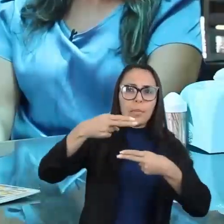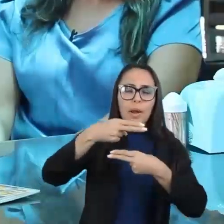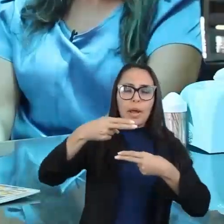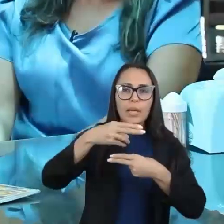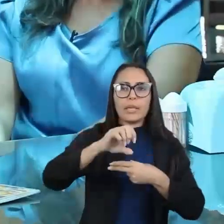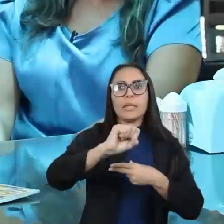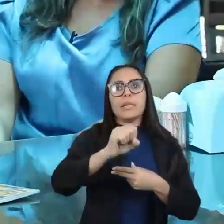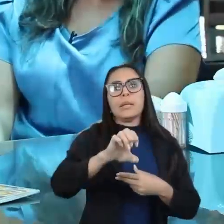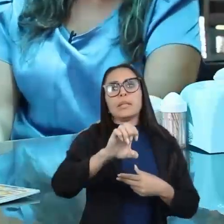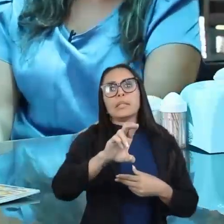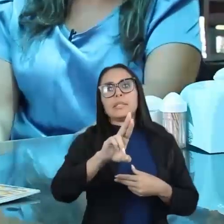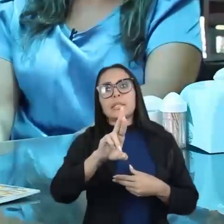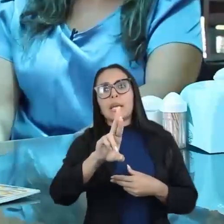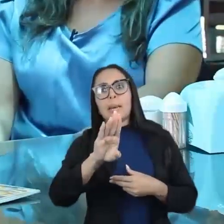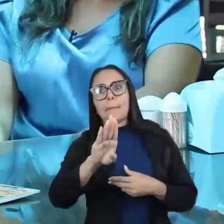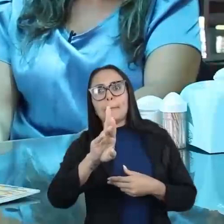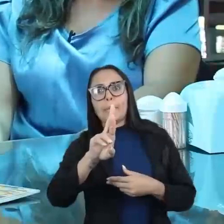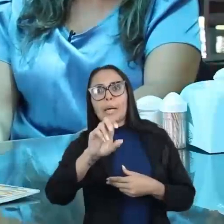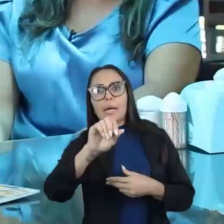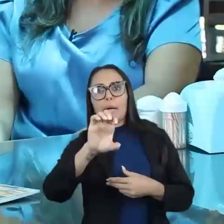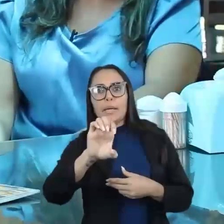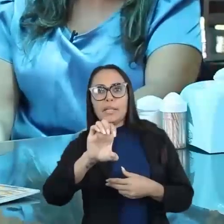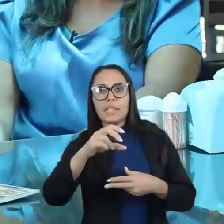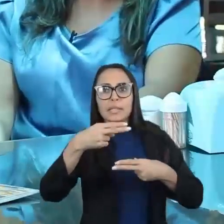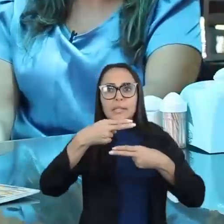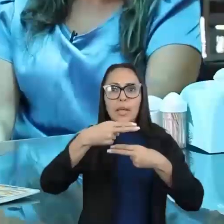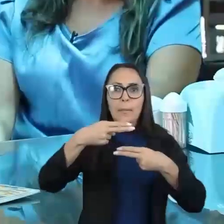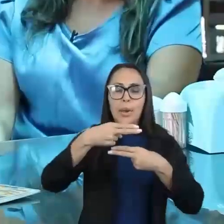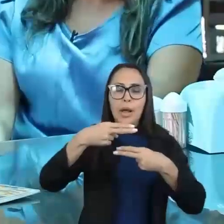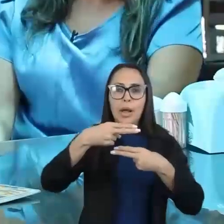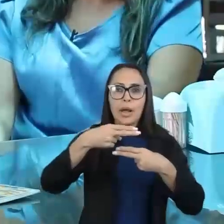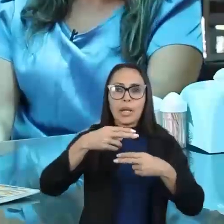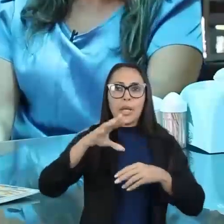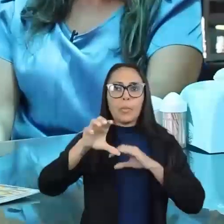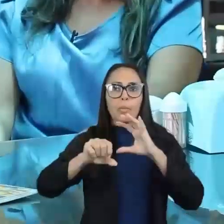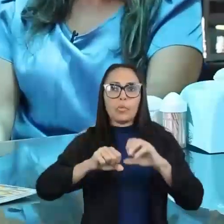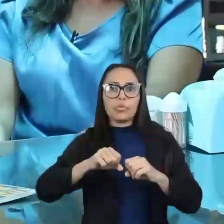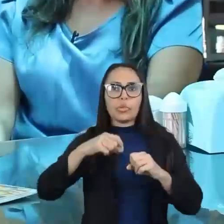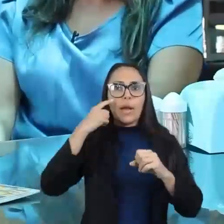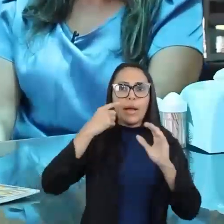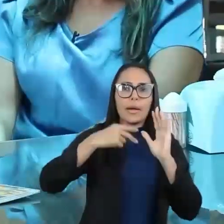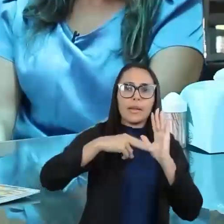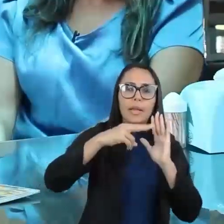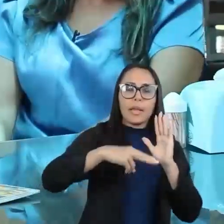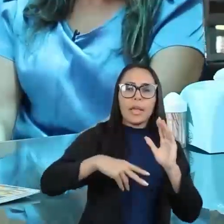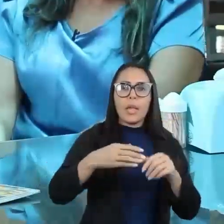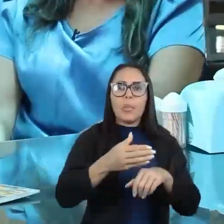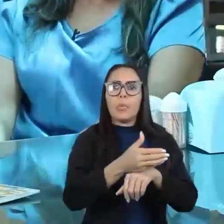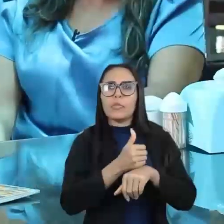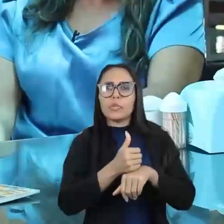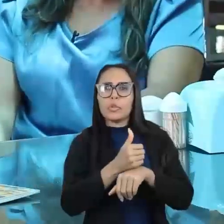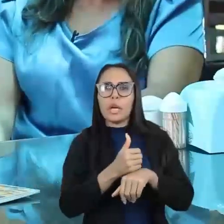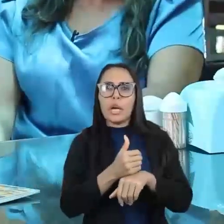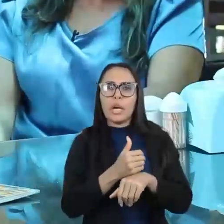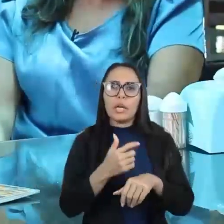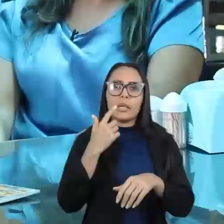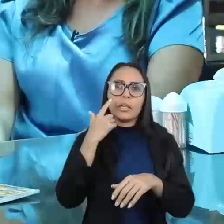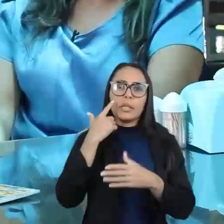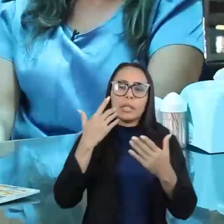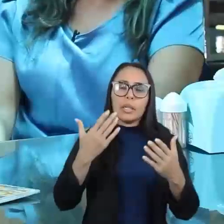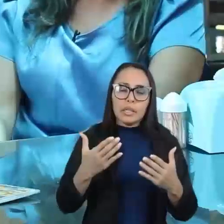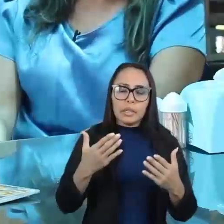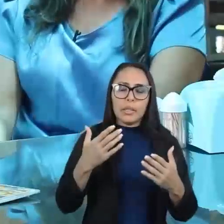Sebrae é uma mãe do comerciante. Buscar se profissionalizar, que nem escolas